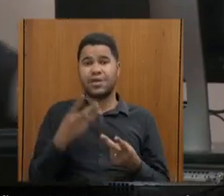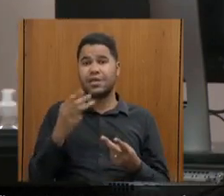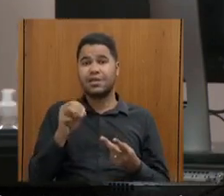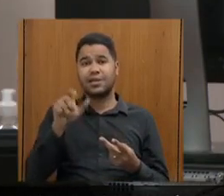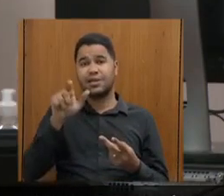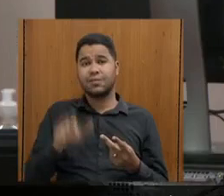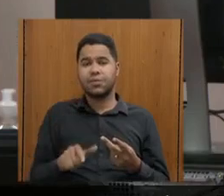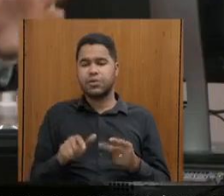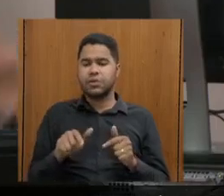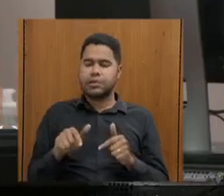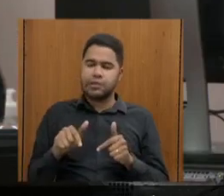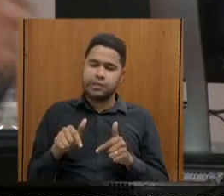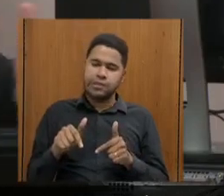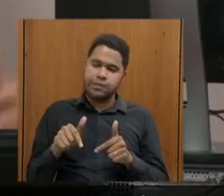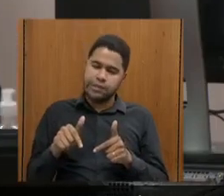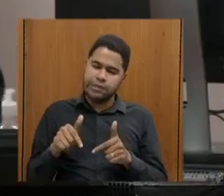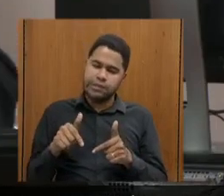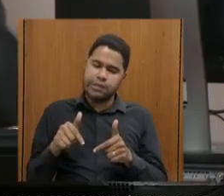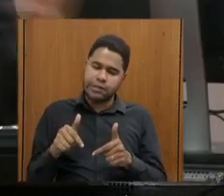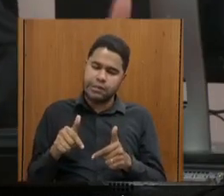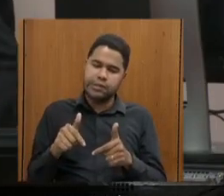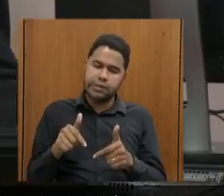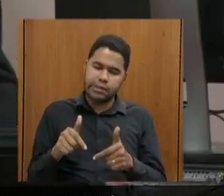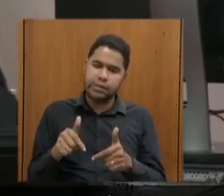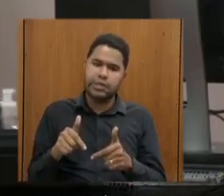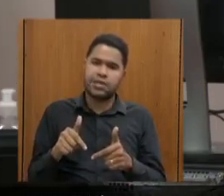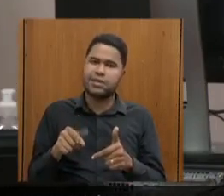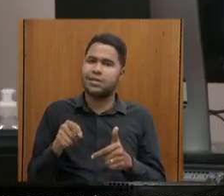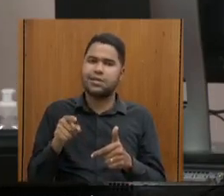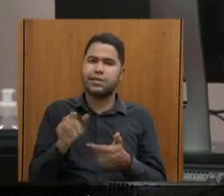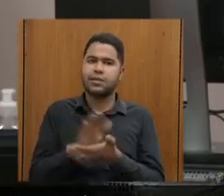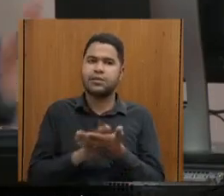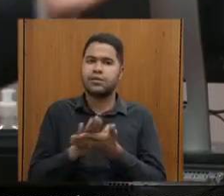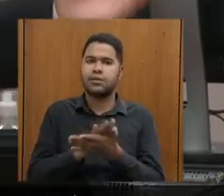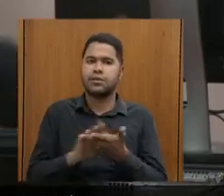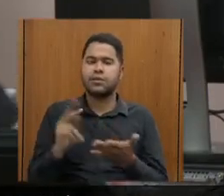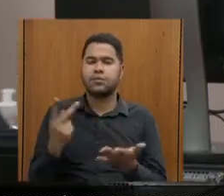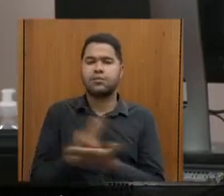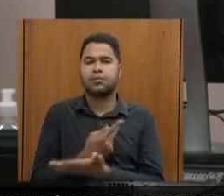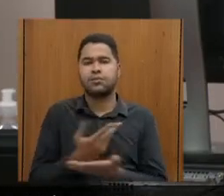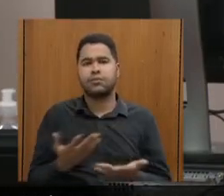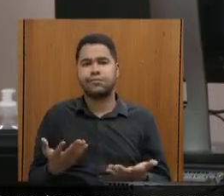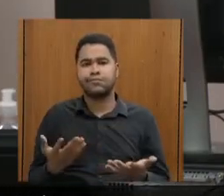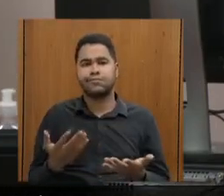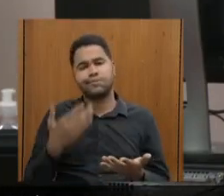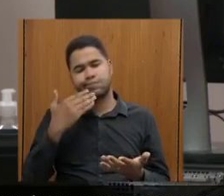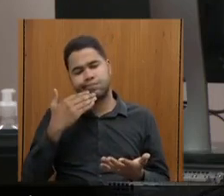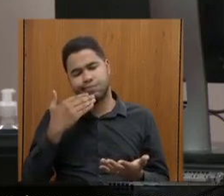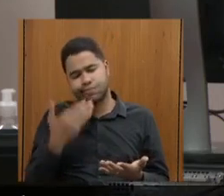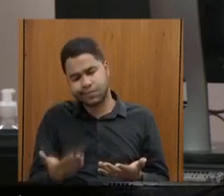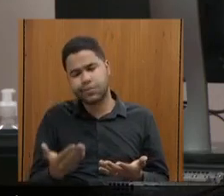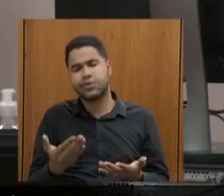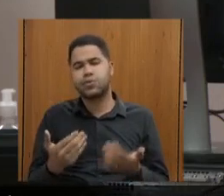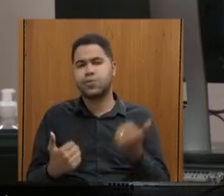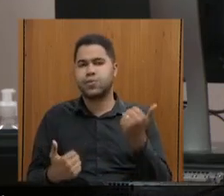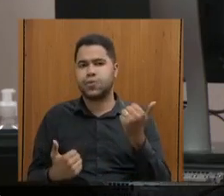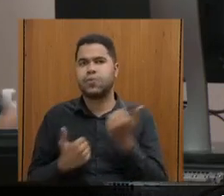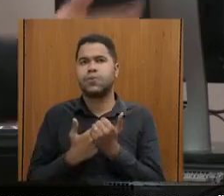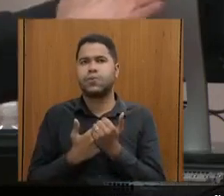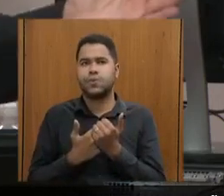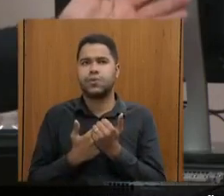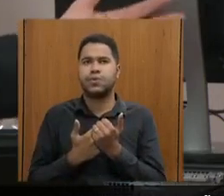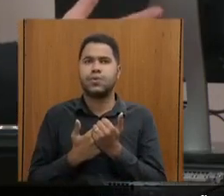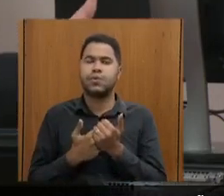ficam lutando para dar um jeito ideologicamente de que nada aconteça E aí a E aí pedindo aí o apoio